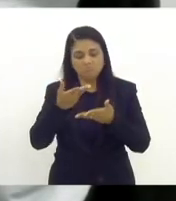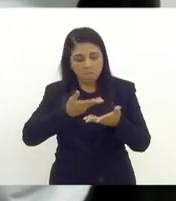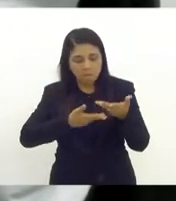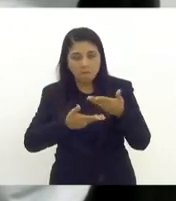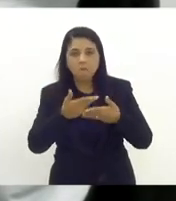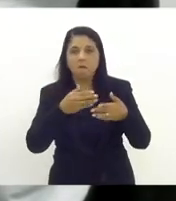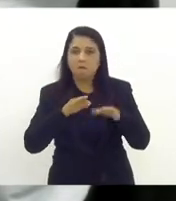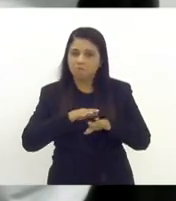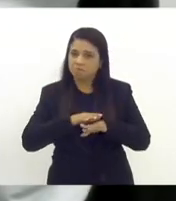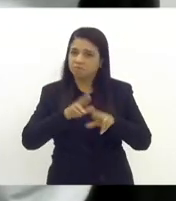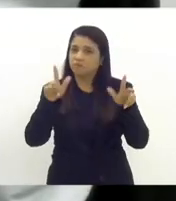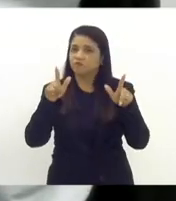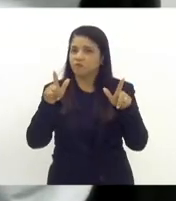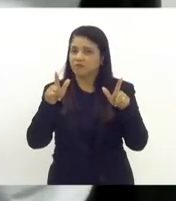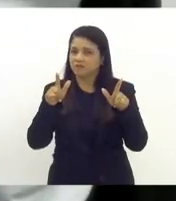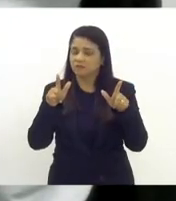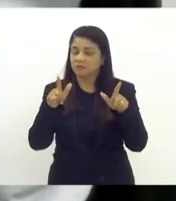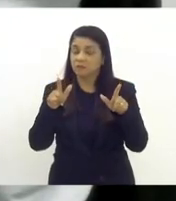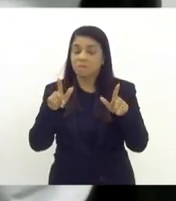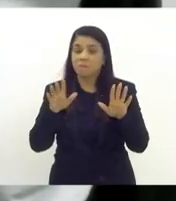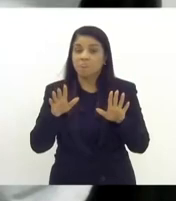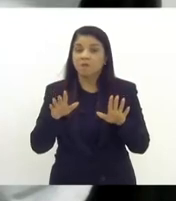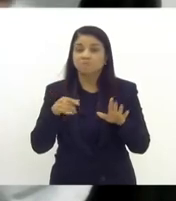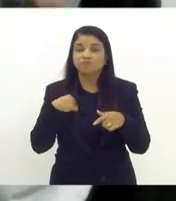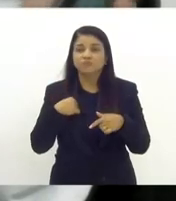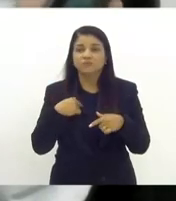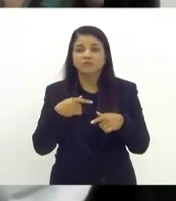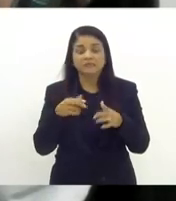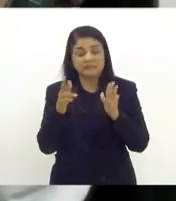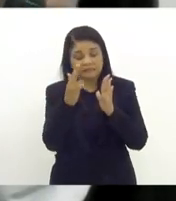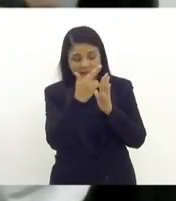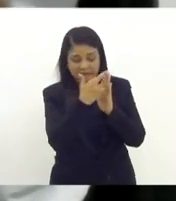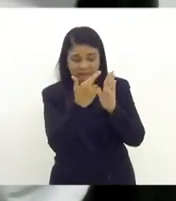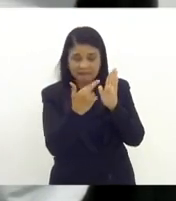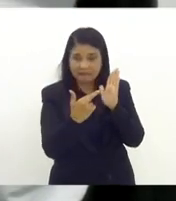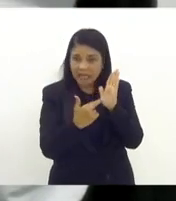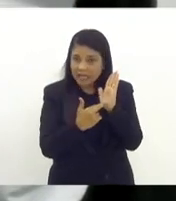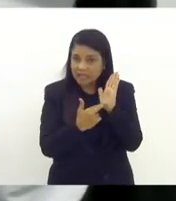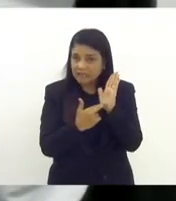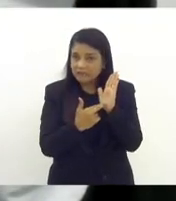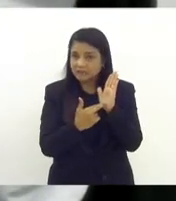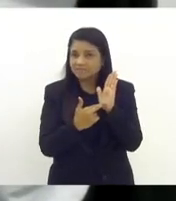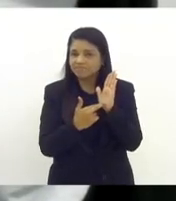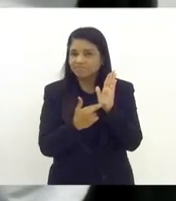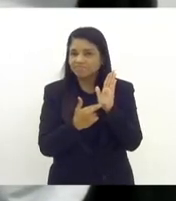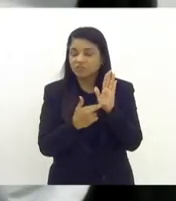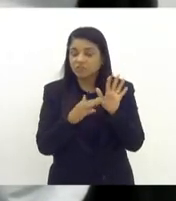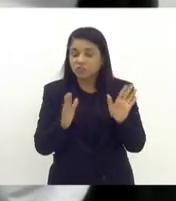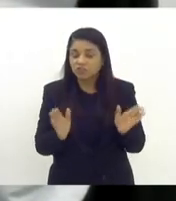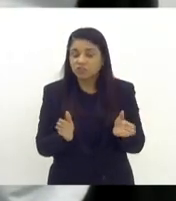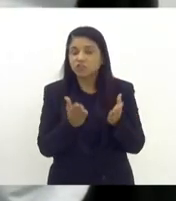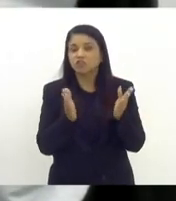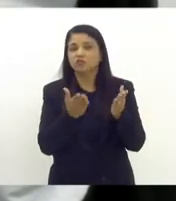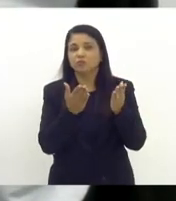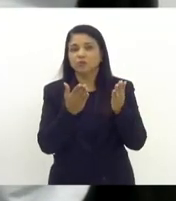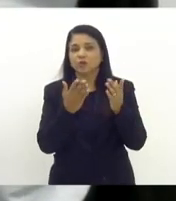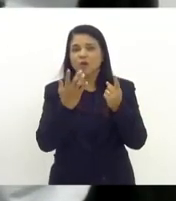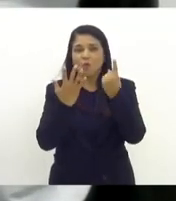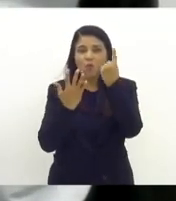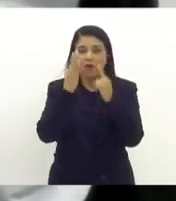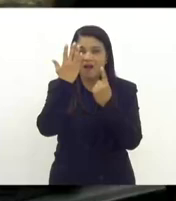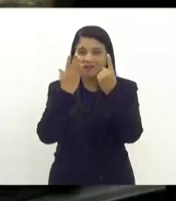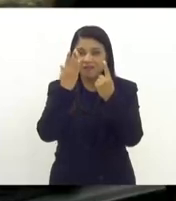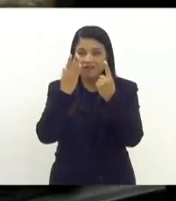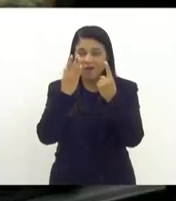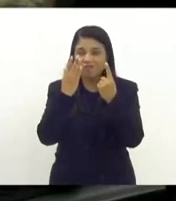é no entanto é porque assim se a gente regra muito a gente acaba estimulando o carnaval não autorizado